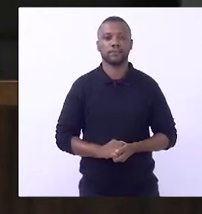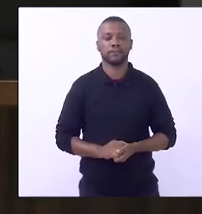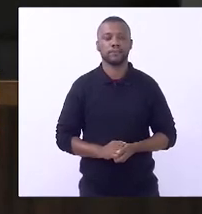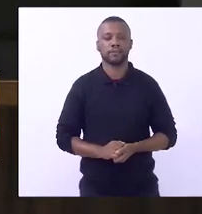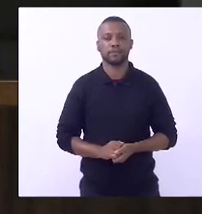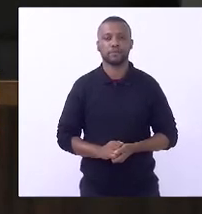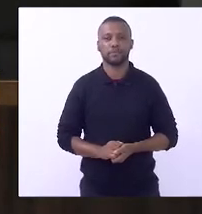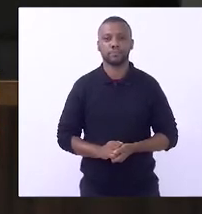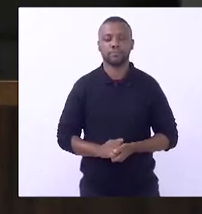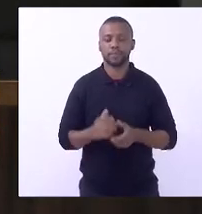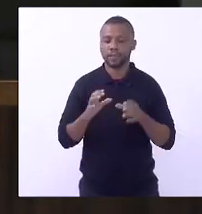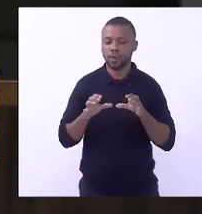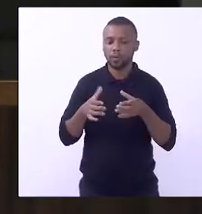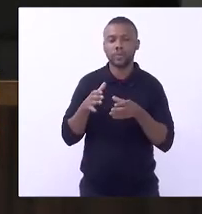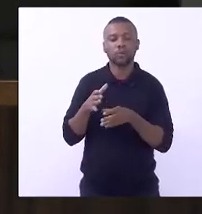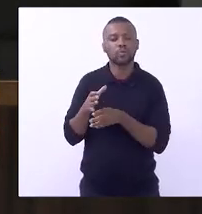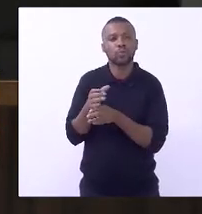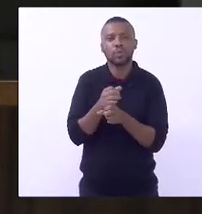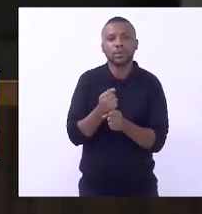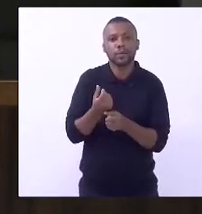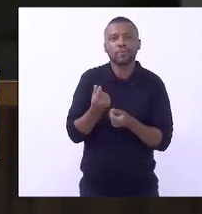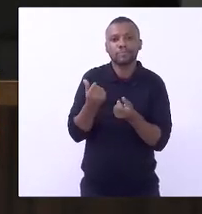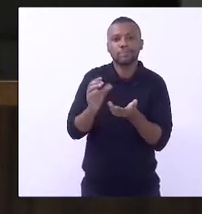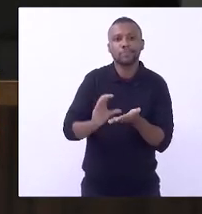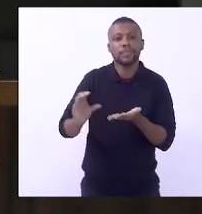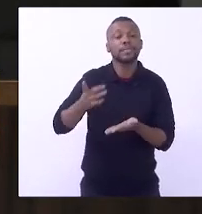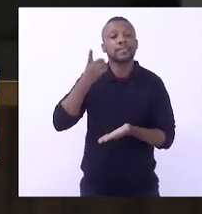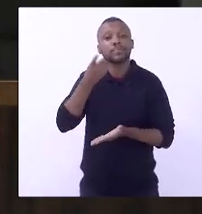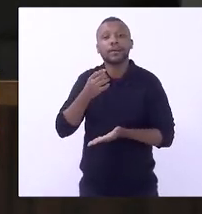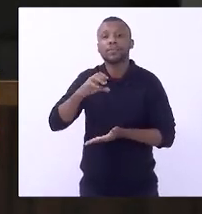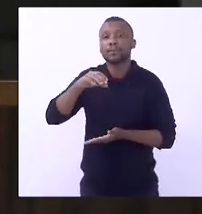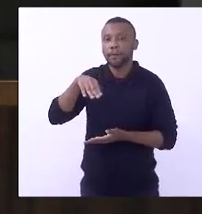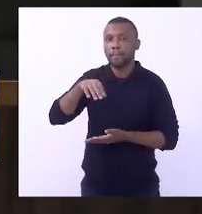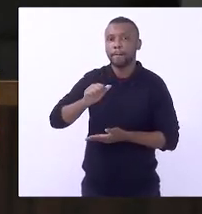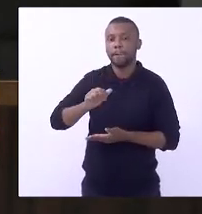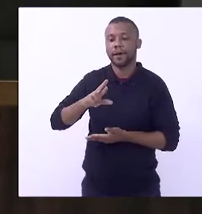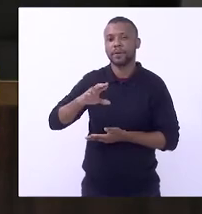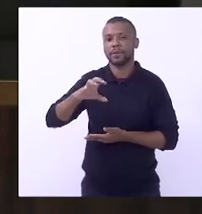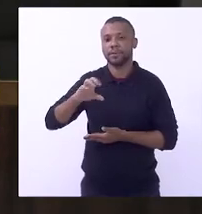Pela Comissão de Orçamento, deputado Márcio Canella.